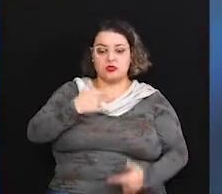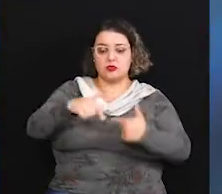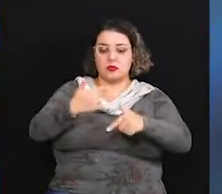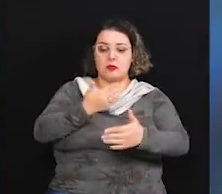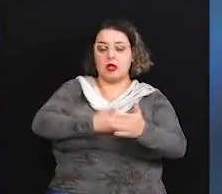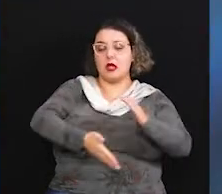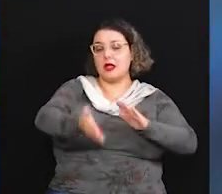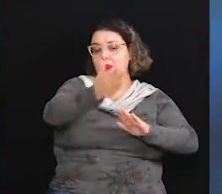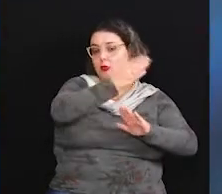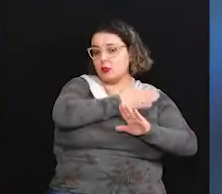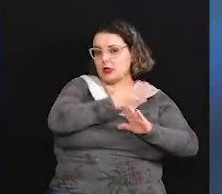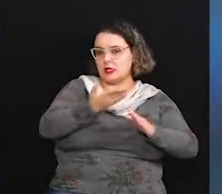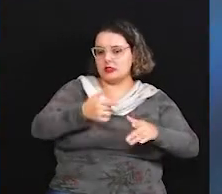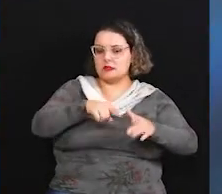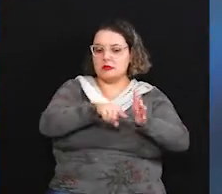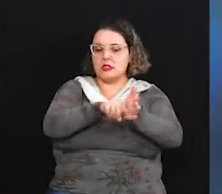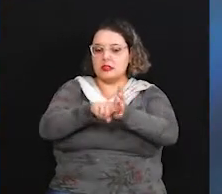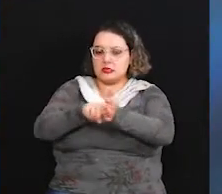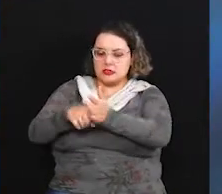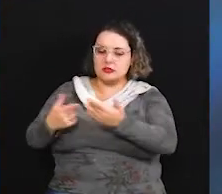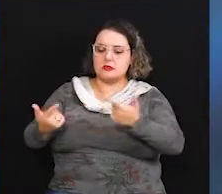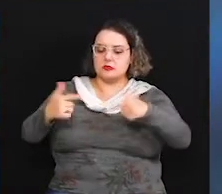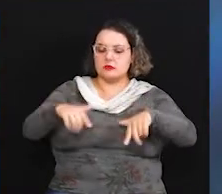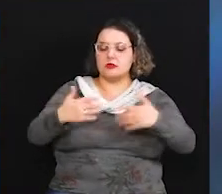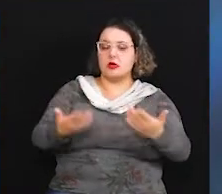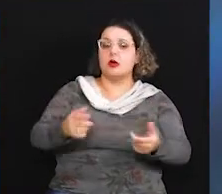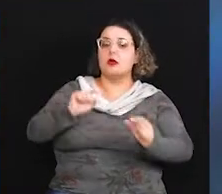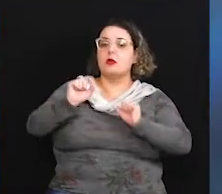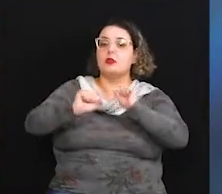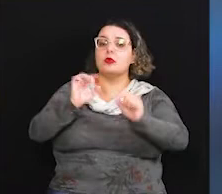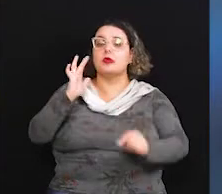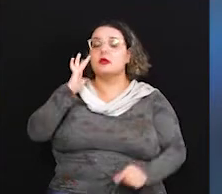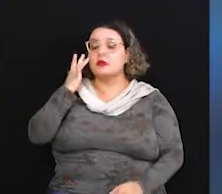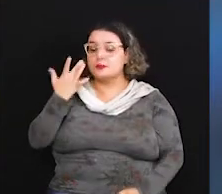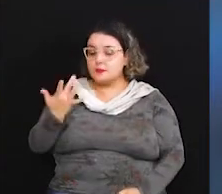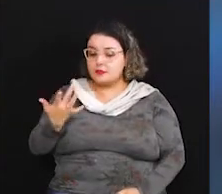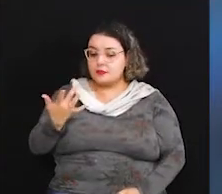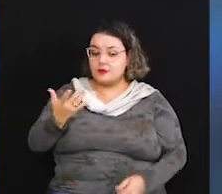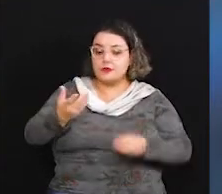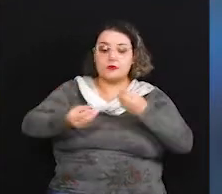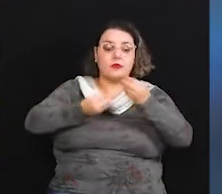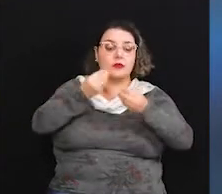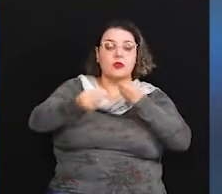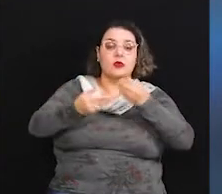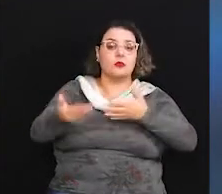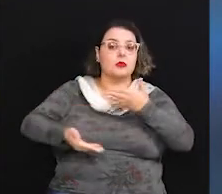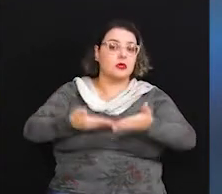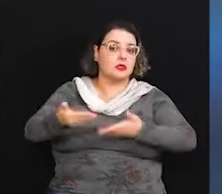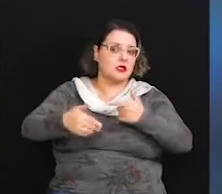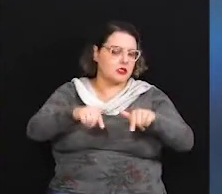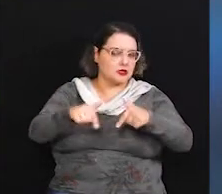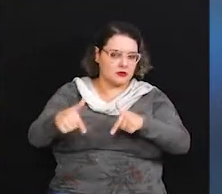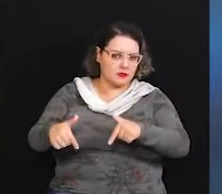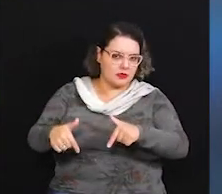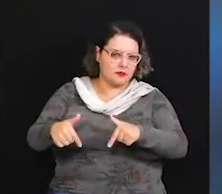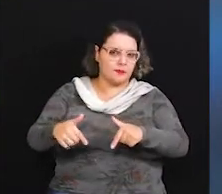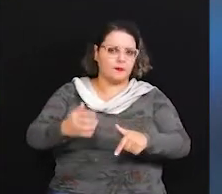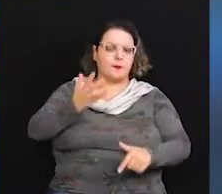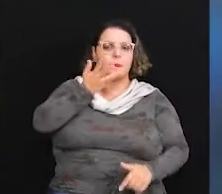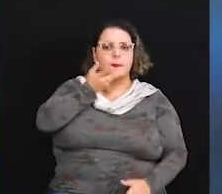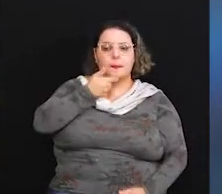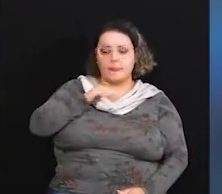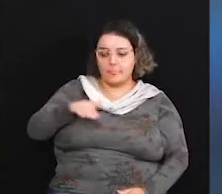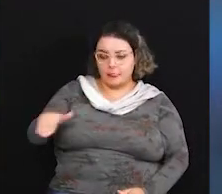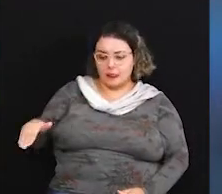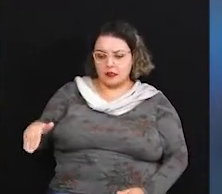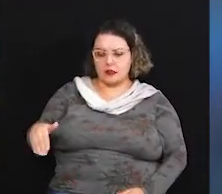feito antes, você também pesquisou sobre aqui. O que você acha de Como é a forma que é trabalhado aqui com as crianças,